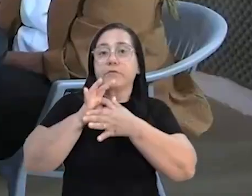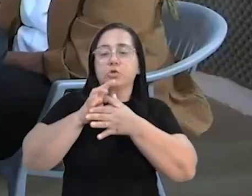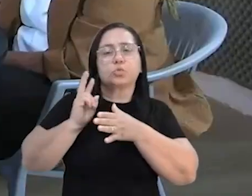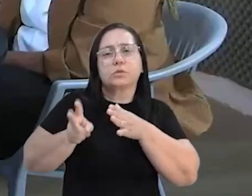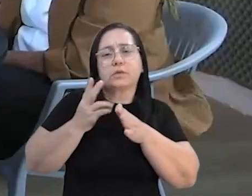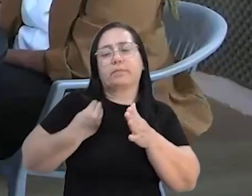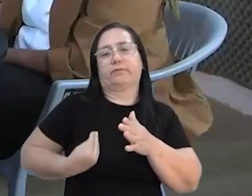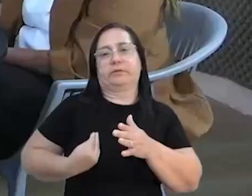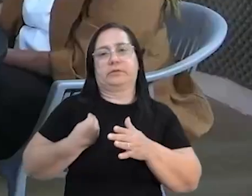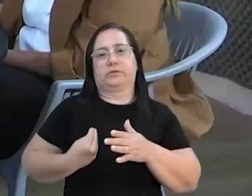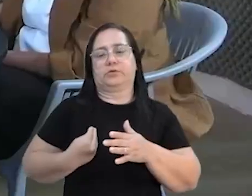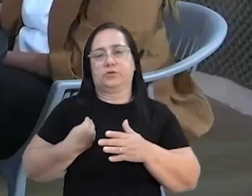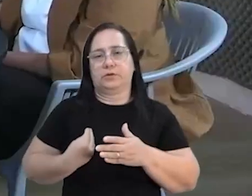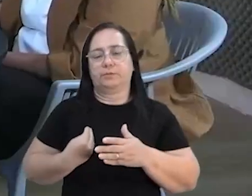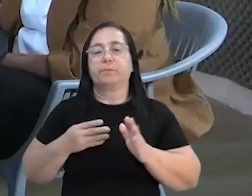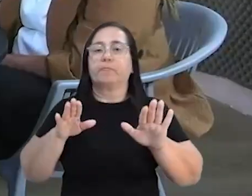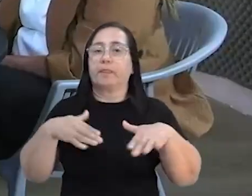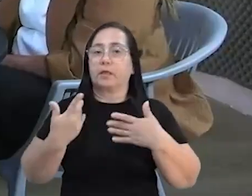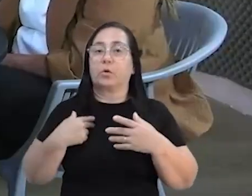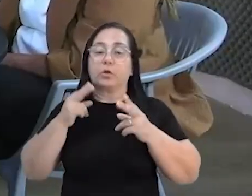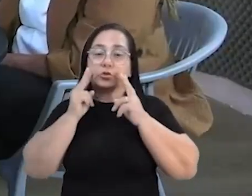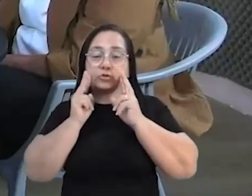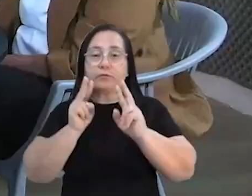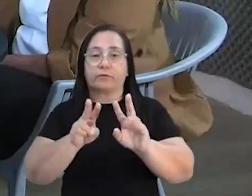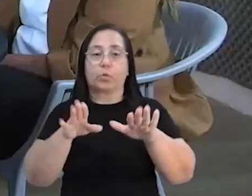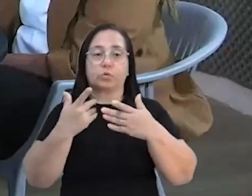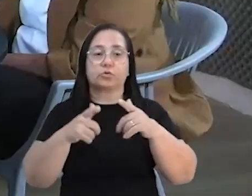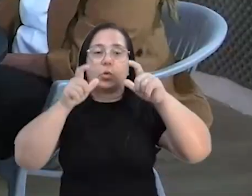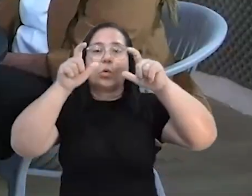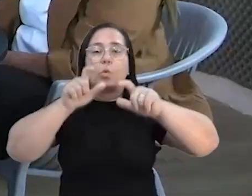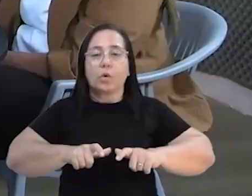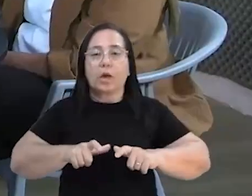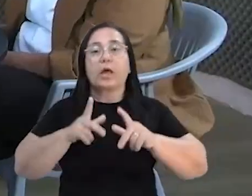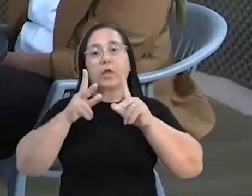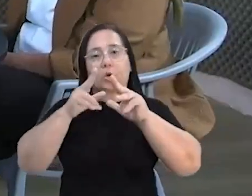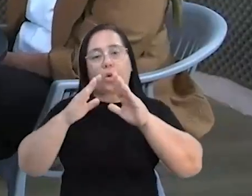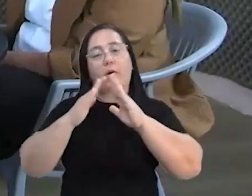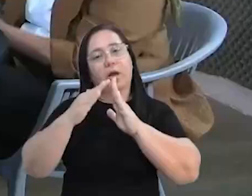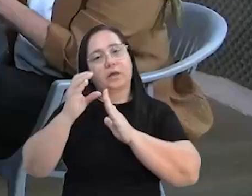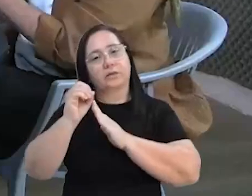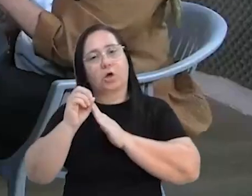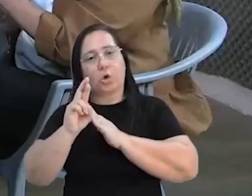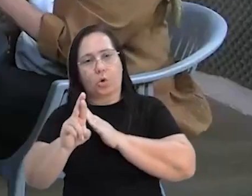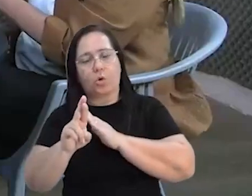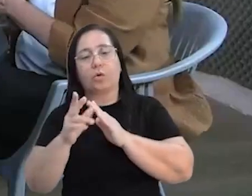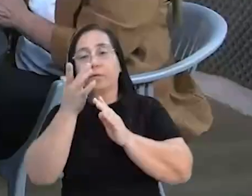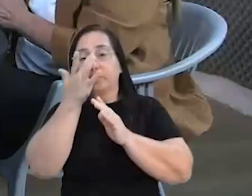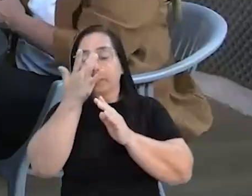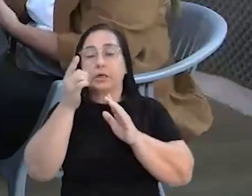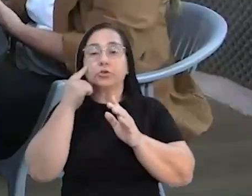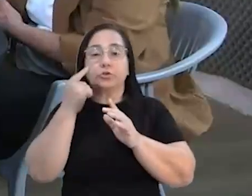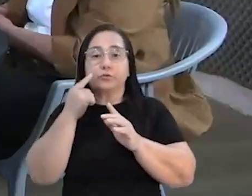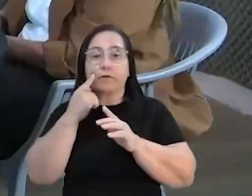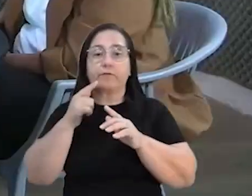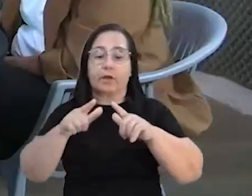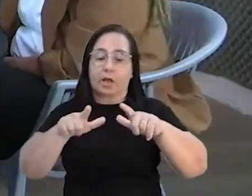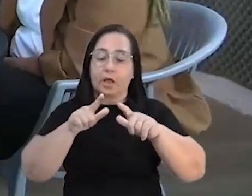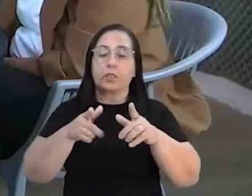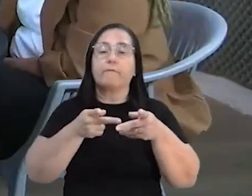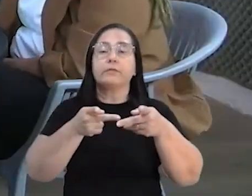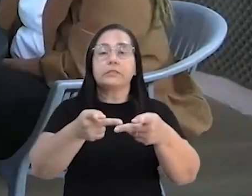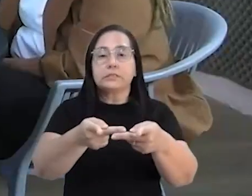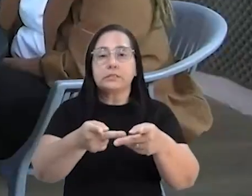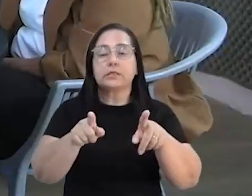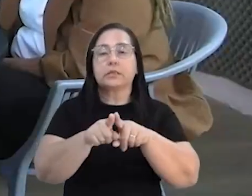vai existir. Então, a gente se depara quando a gente chega em ambientes desses que a gente E as encontra estampas são mesmo. cartão de